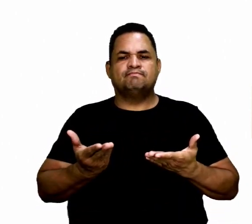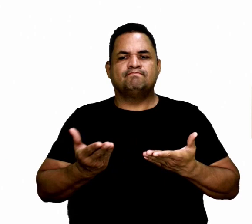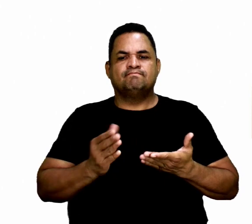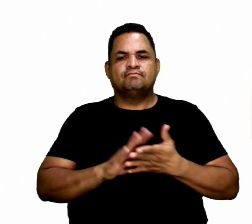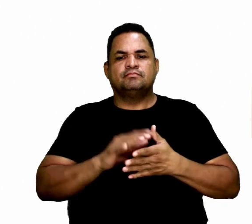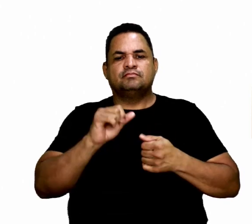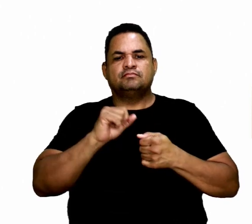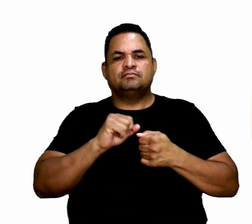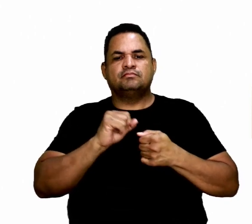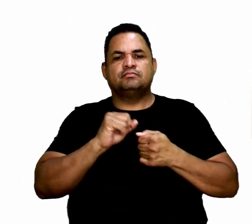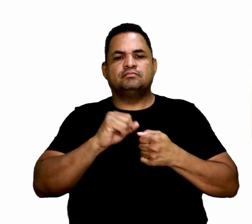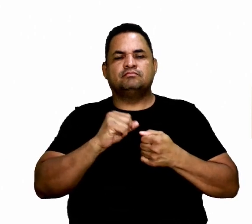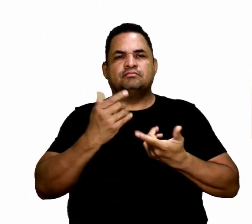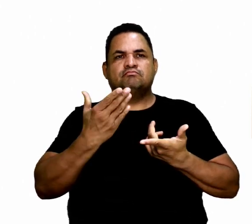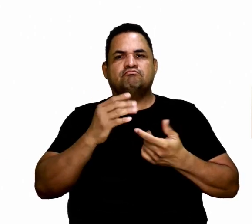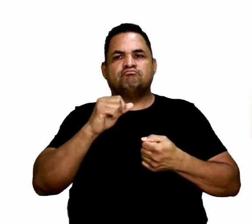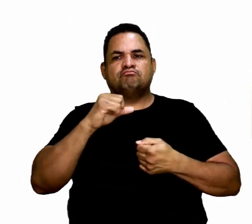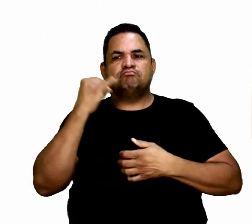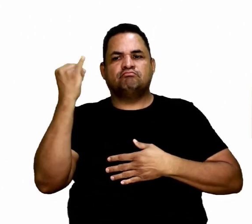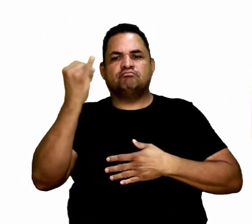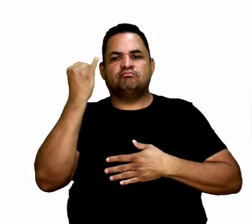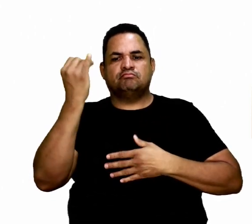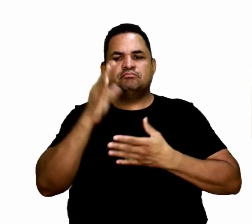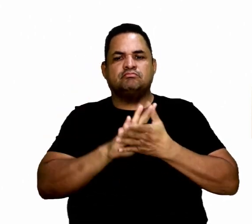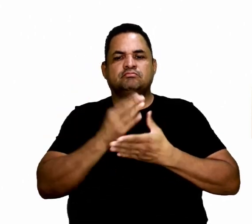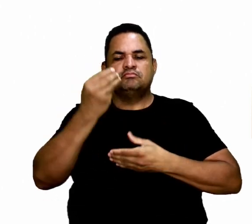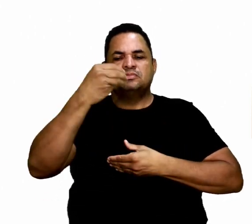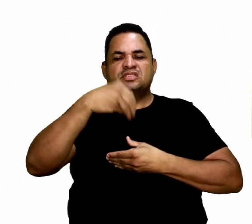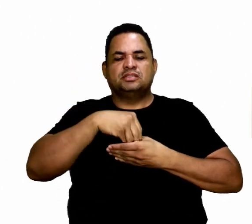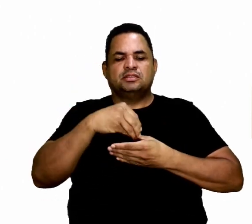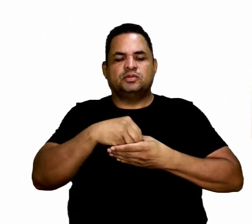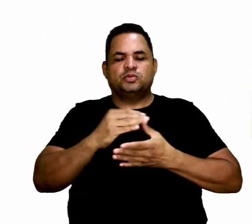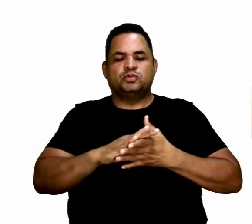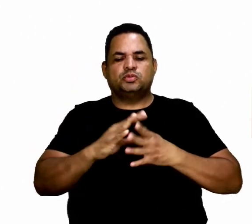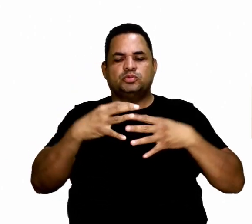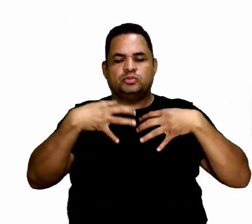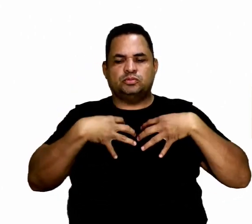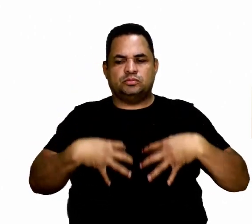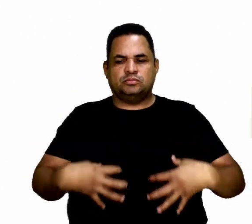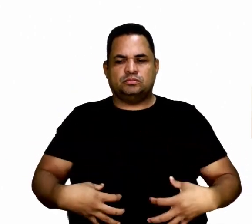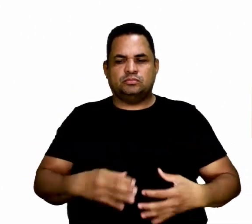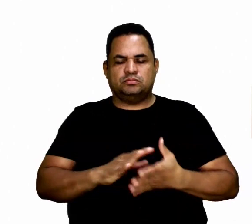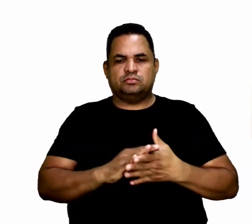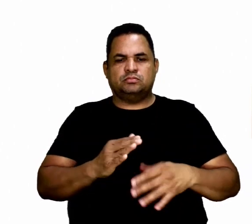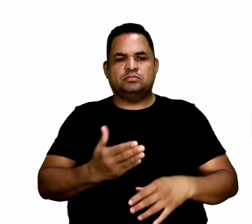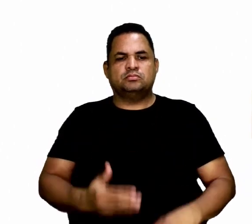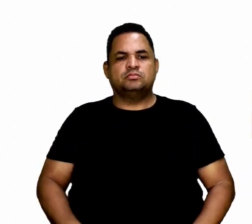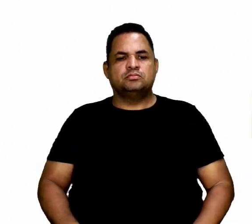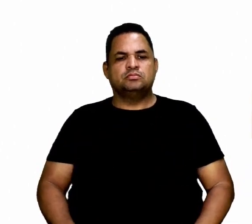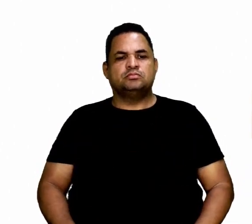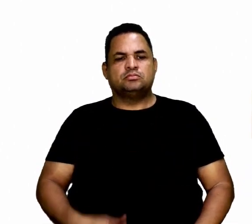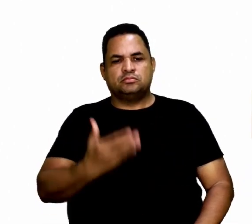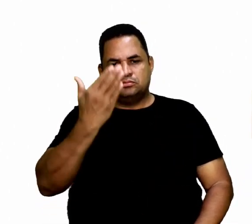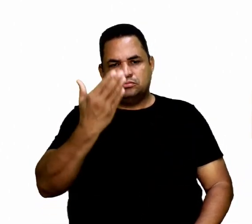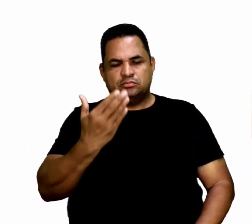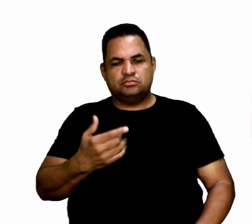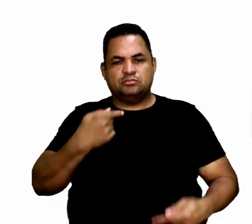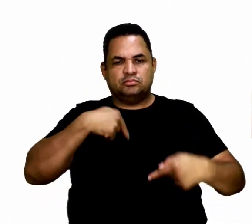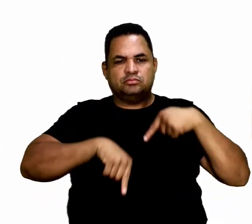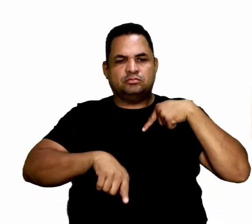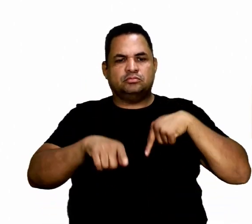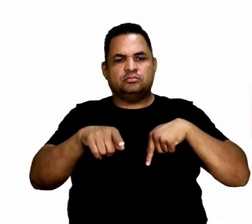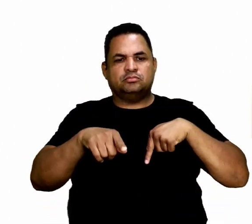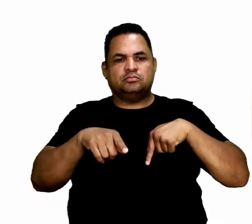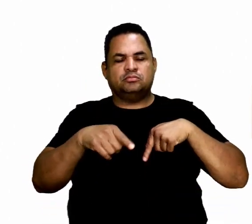fazendo um papel, né, muito importante no nosso organismo, constituindo aí o tecido linfático. Então,